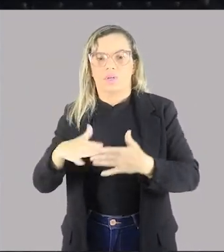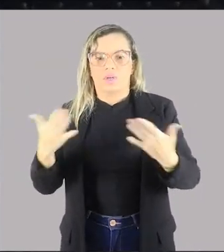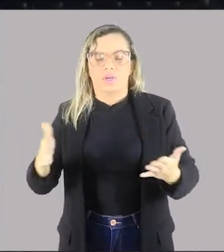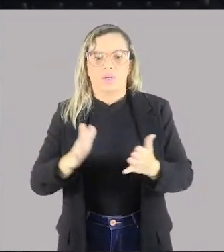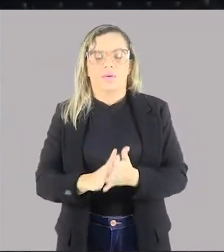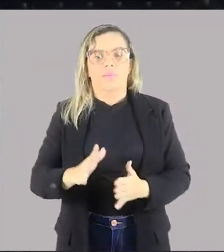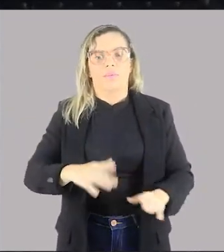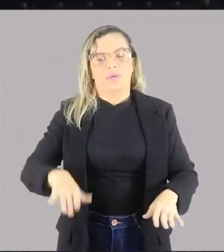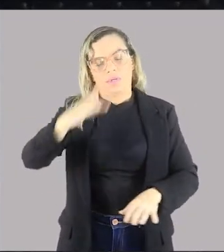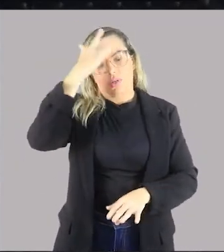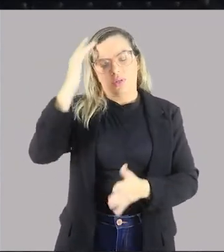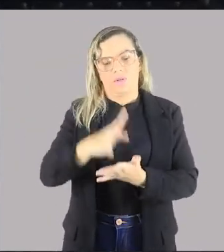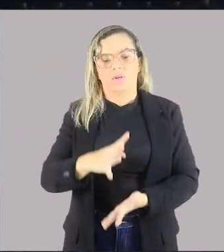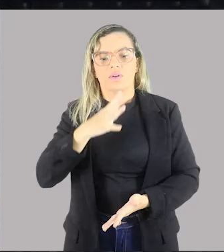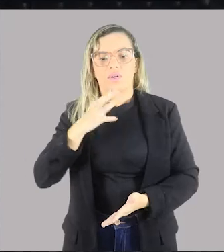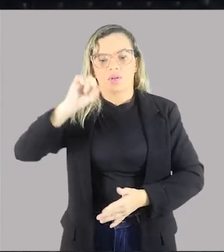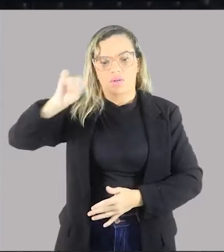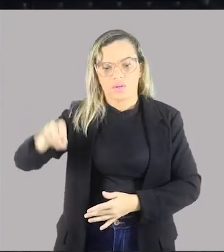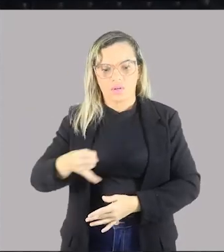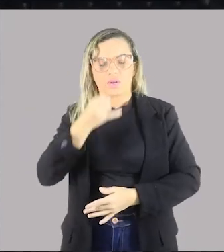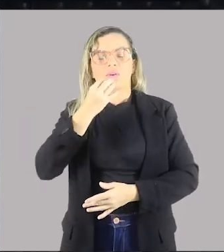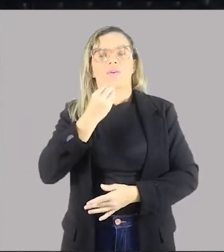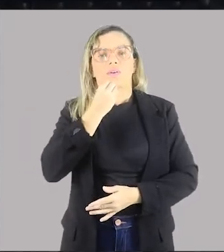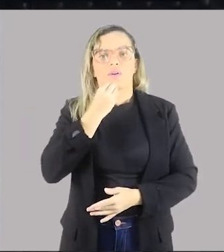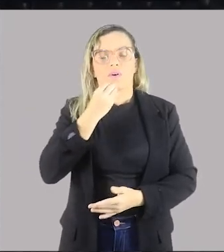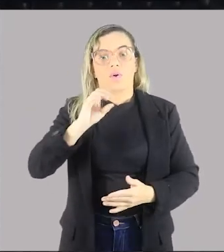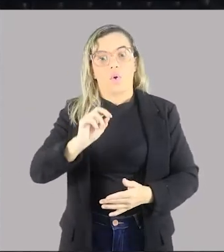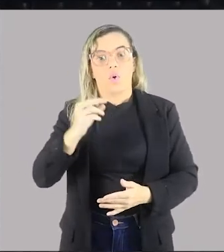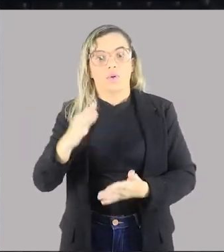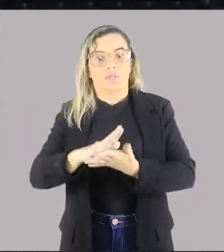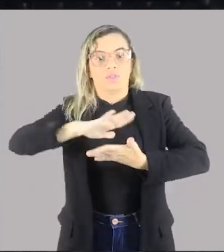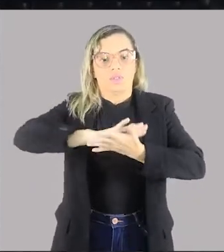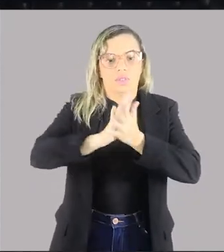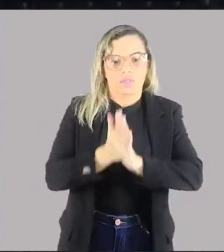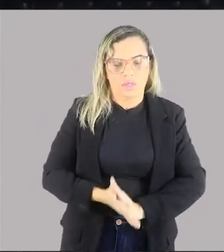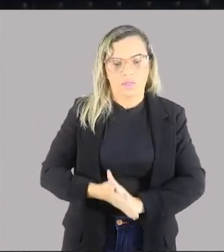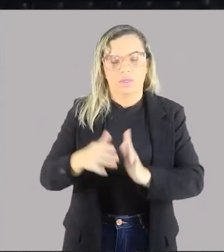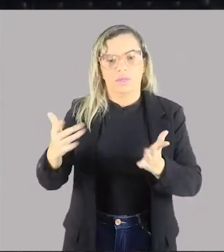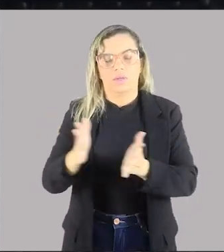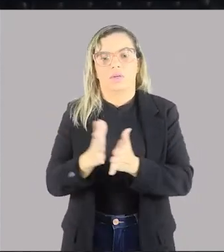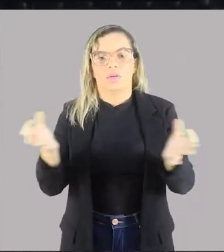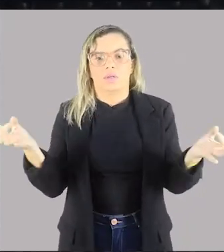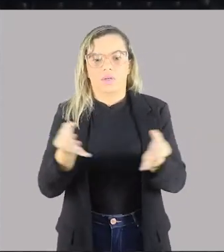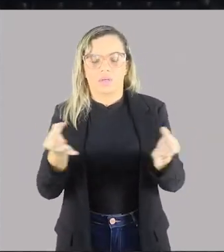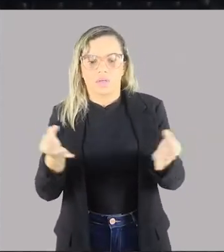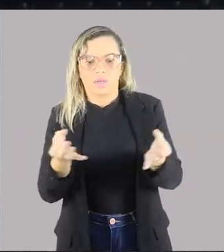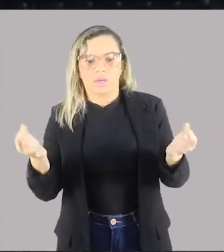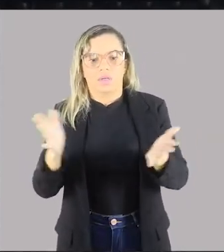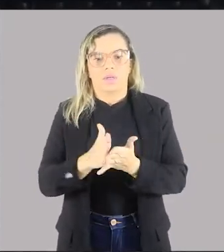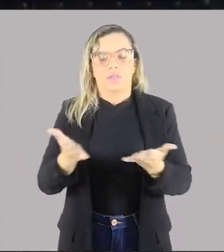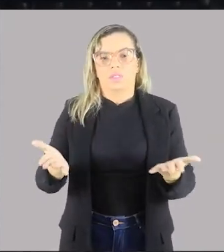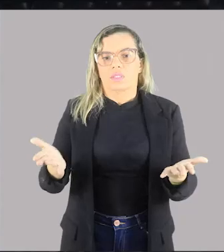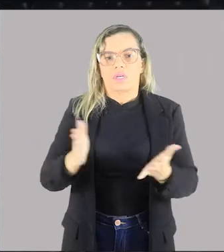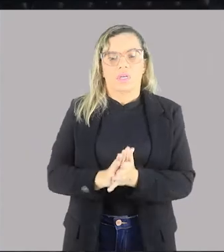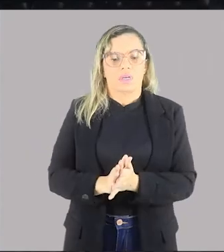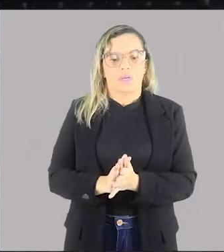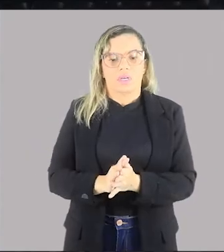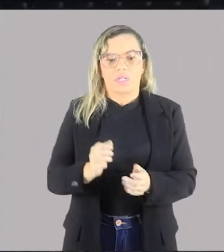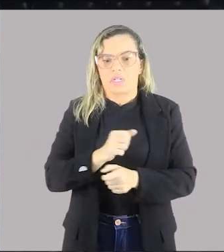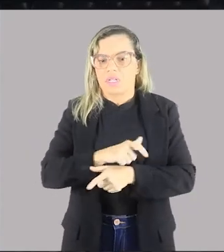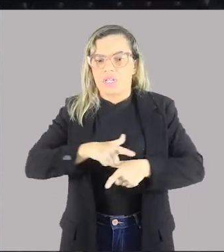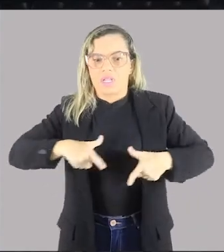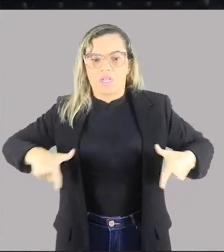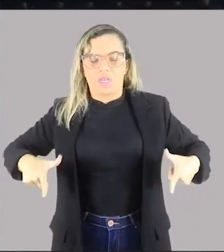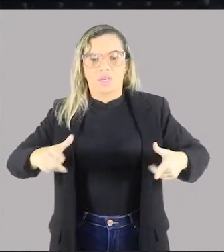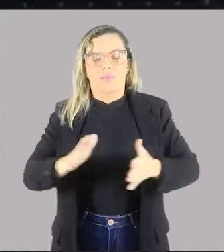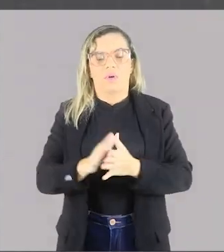seu desafeto obtenha vantagem ou seja discriminado. Perfeito? Deve-se agir com impessoalidade e moralidade.